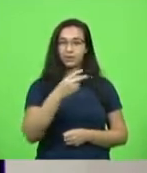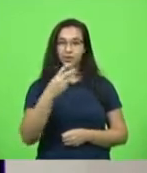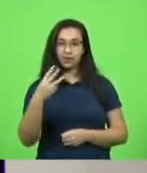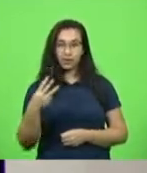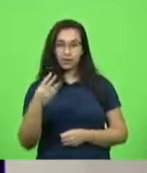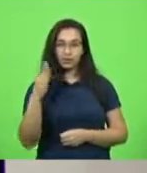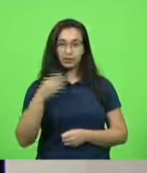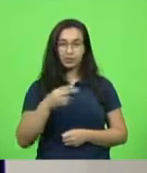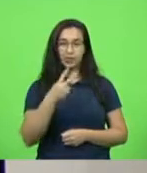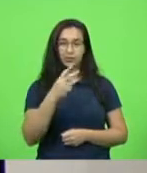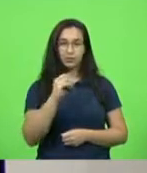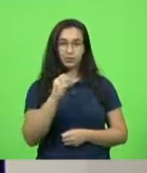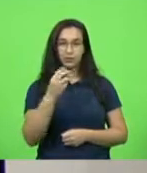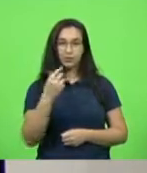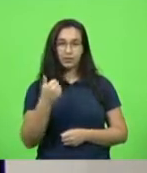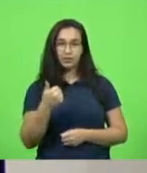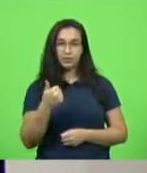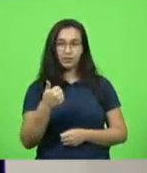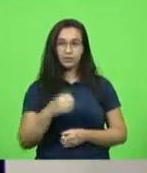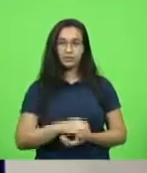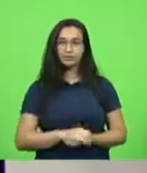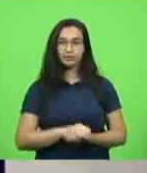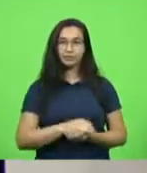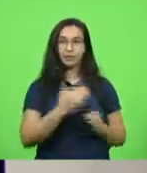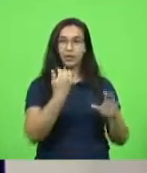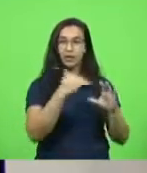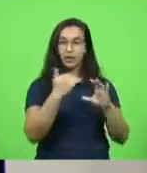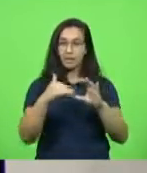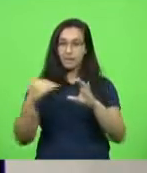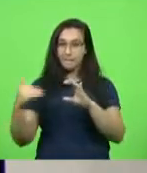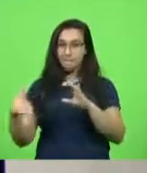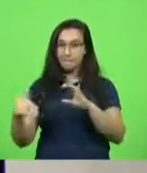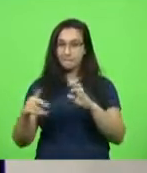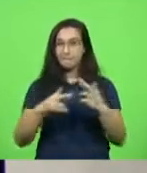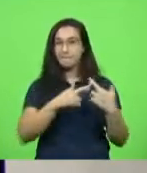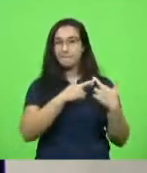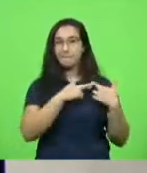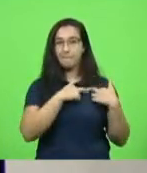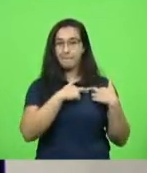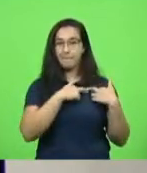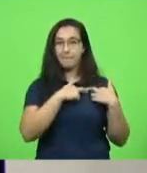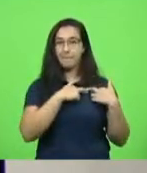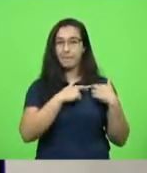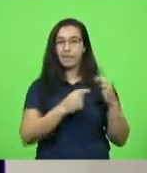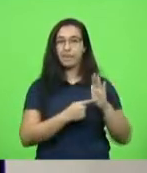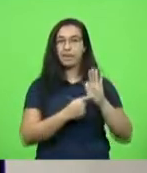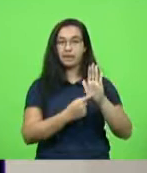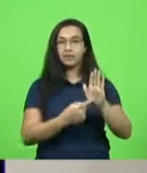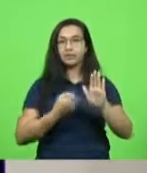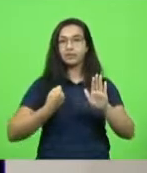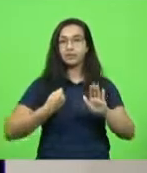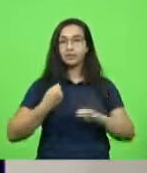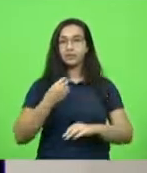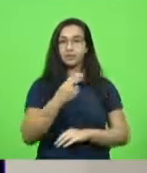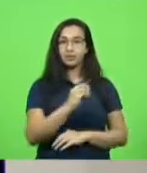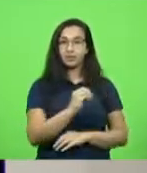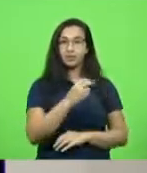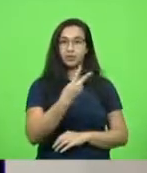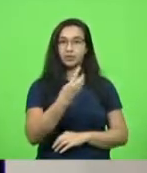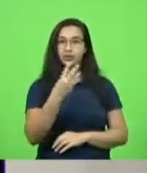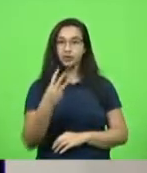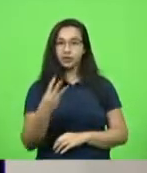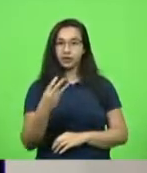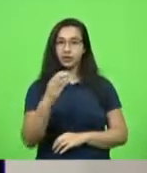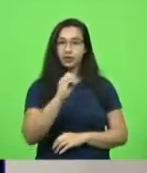3/2000 e 21 e comunicou que encaminhará os aos destinatarios as indicações número zero